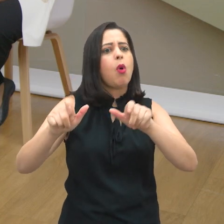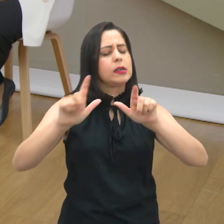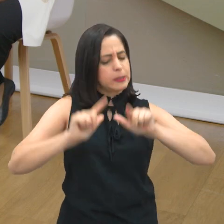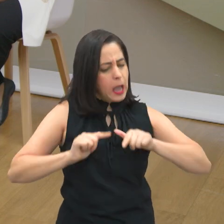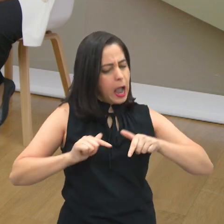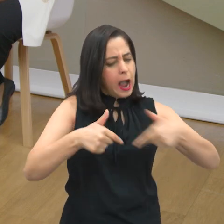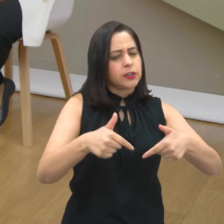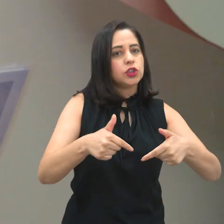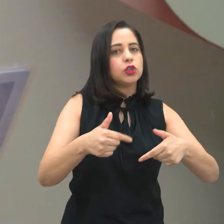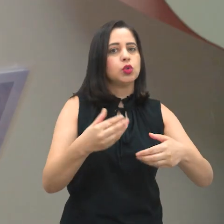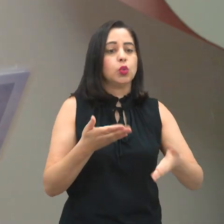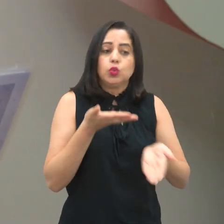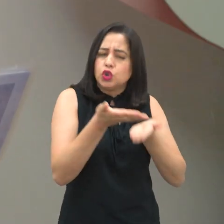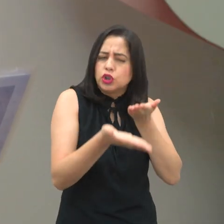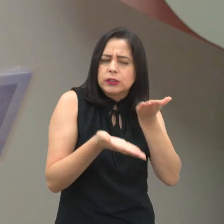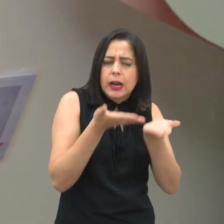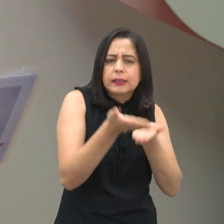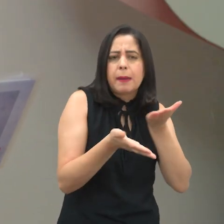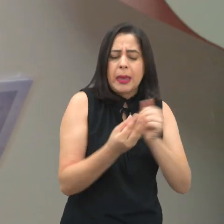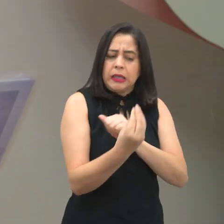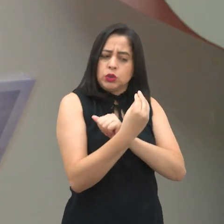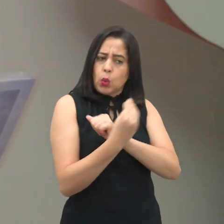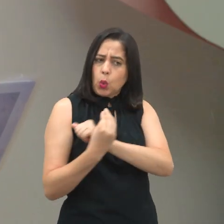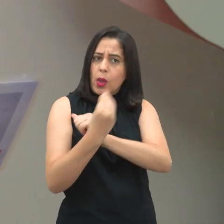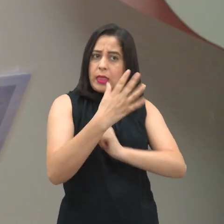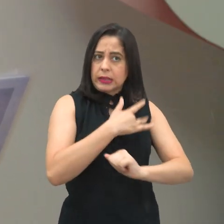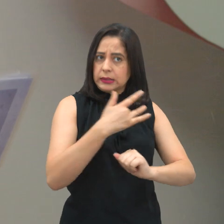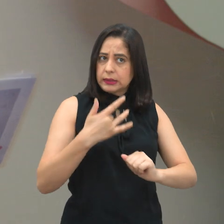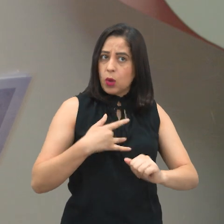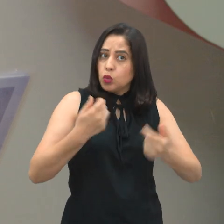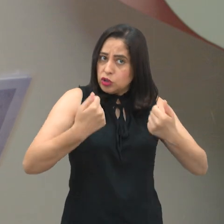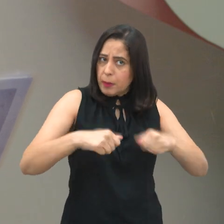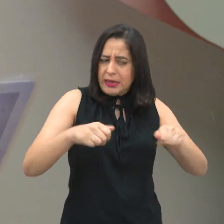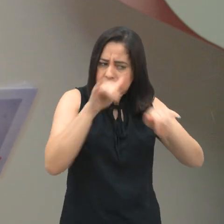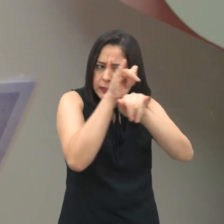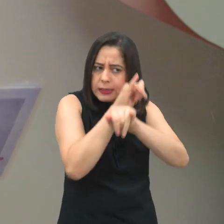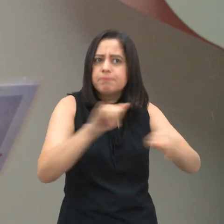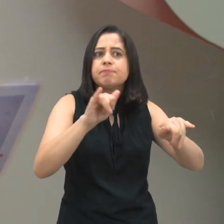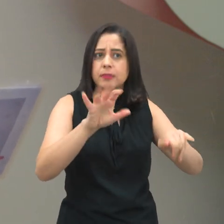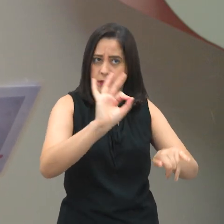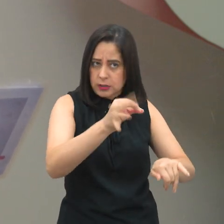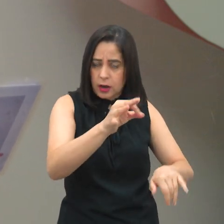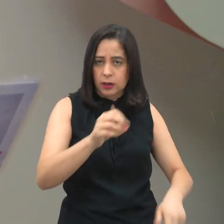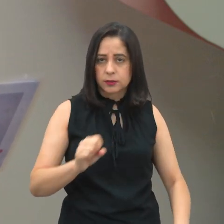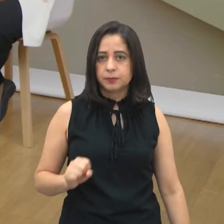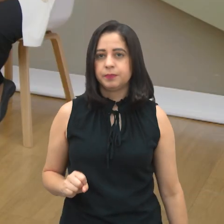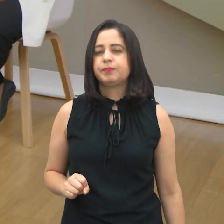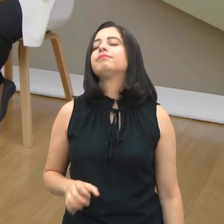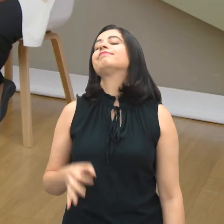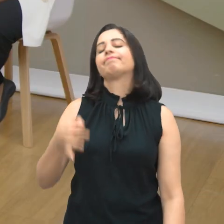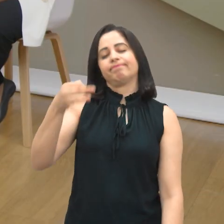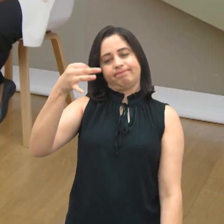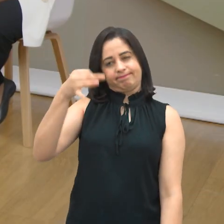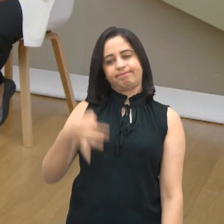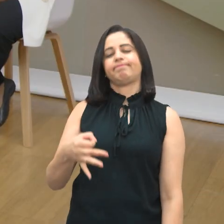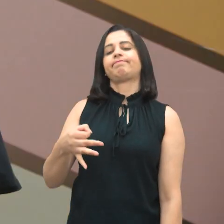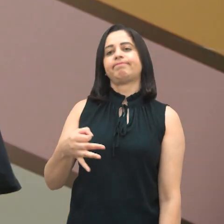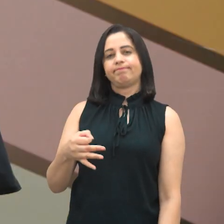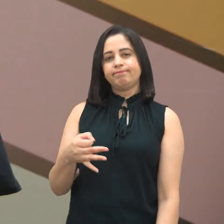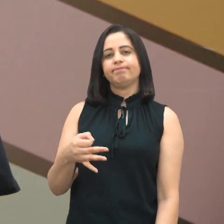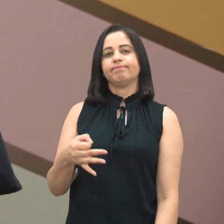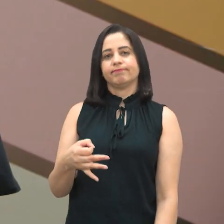ações de prevenção, cuidados, tratamentos. É um assunto que precisa entrar na pauta, né? Com